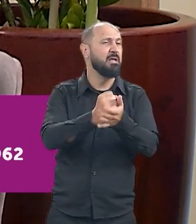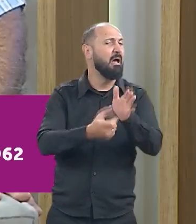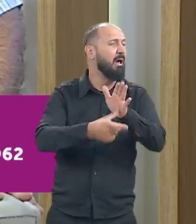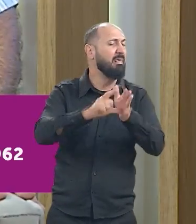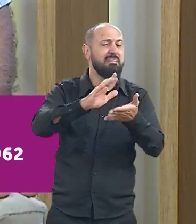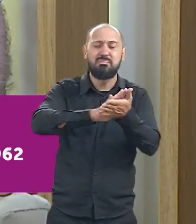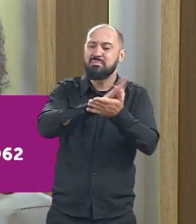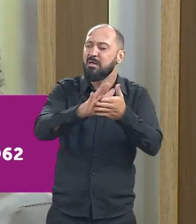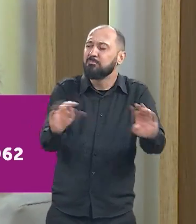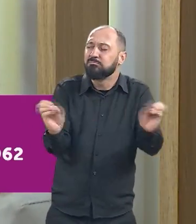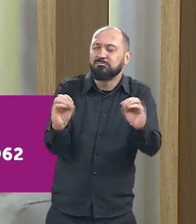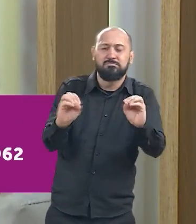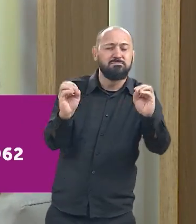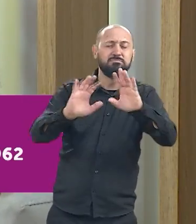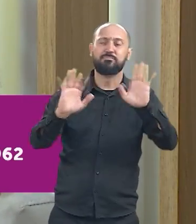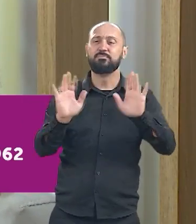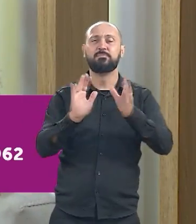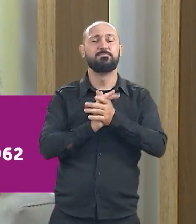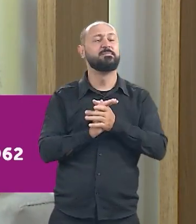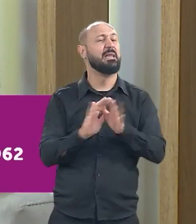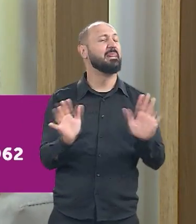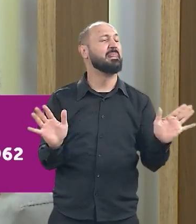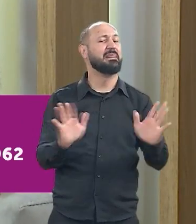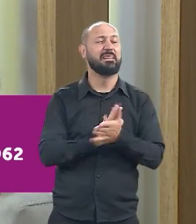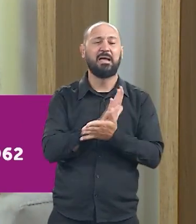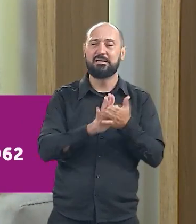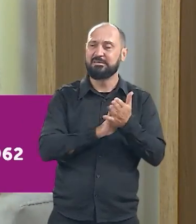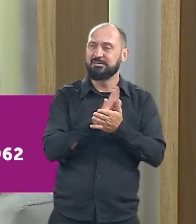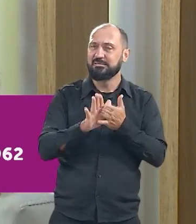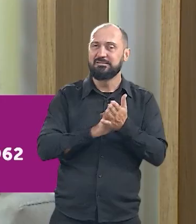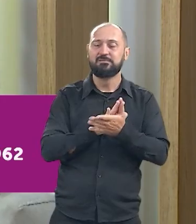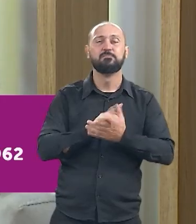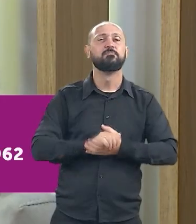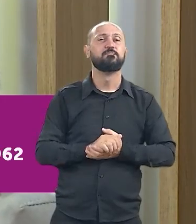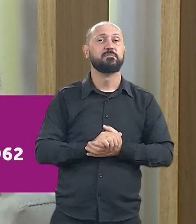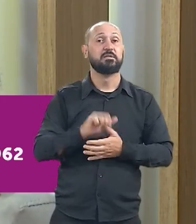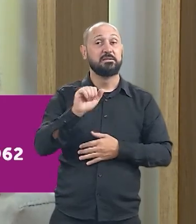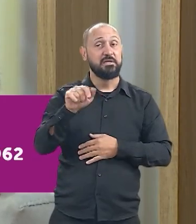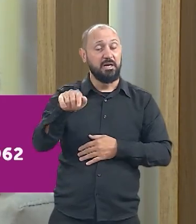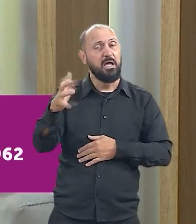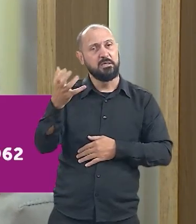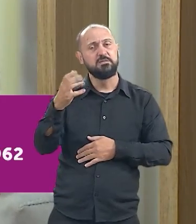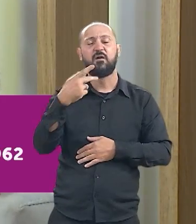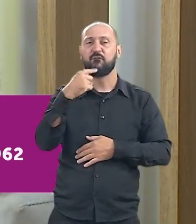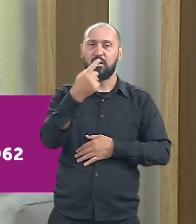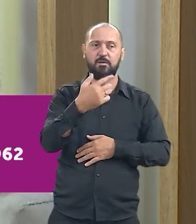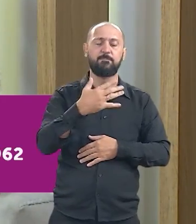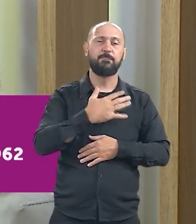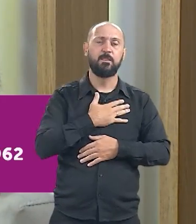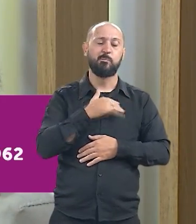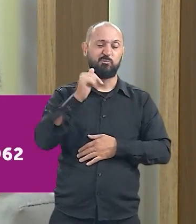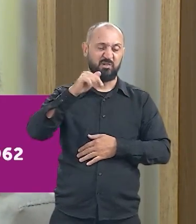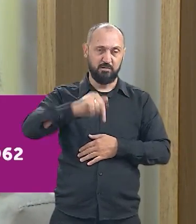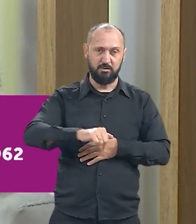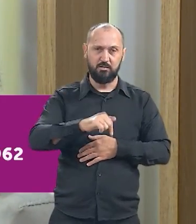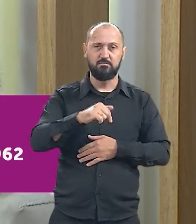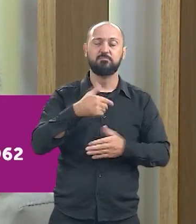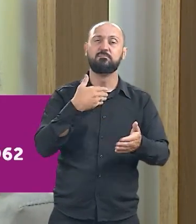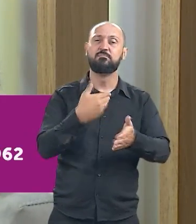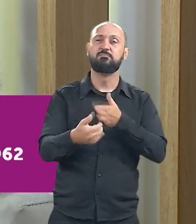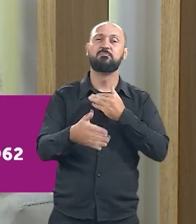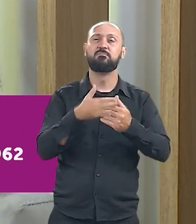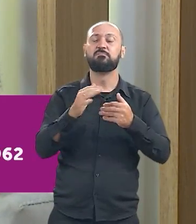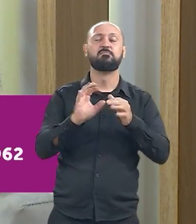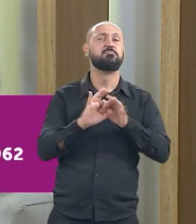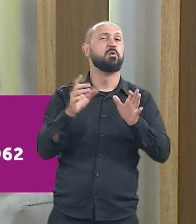claro. Não, de forma alguma. Se ela quiser falar, eu estou falando aqui, mas isso não lhe é perguntado em